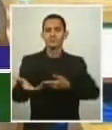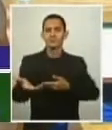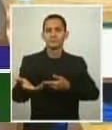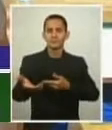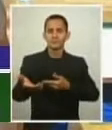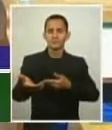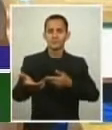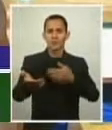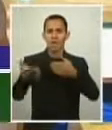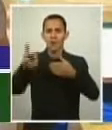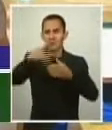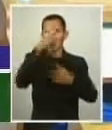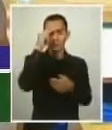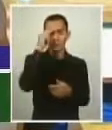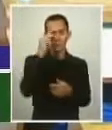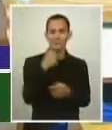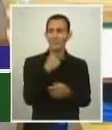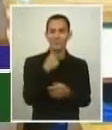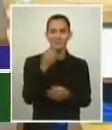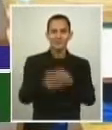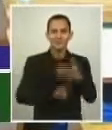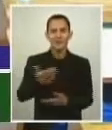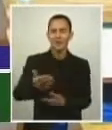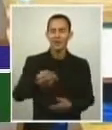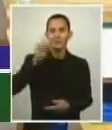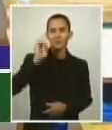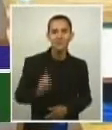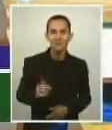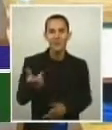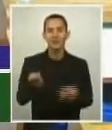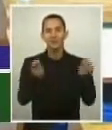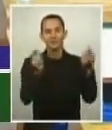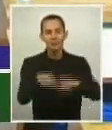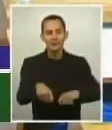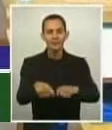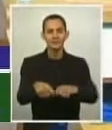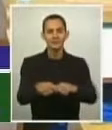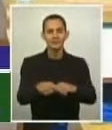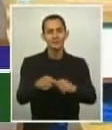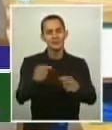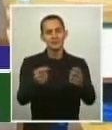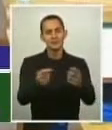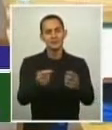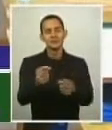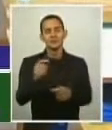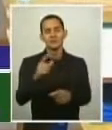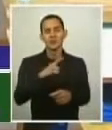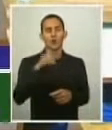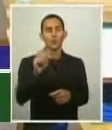e a qualquer um a prerrogativa a capacidade a competência